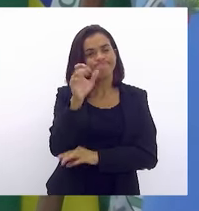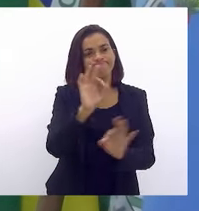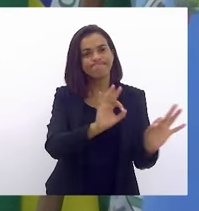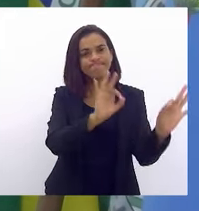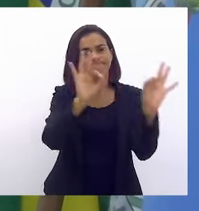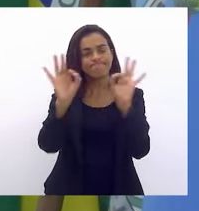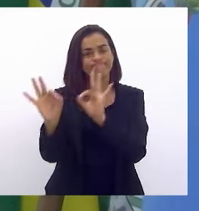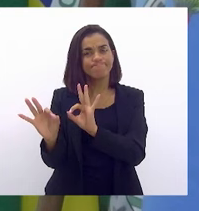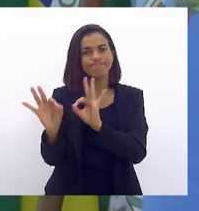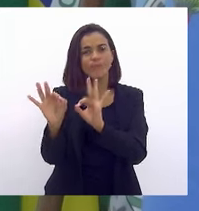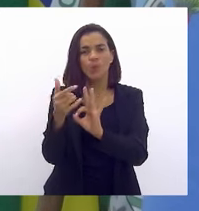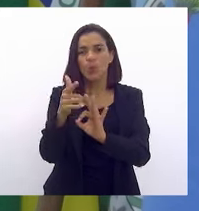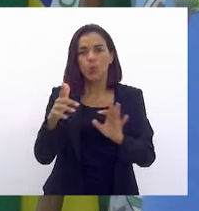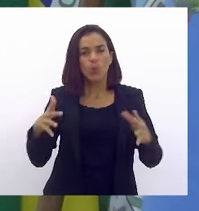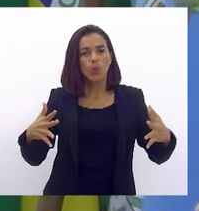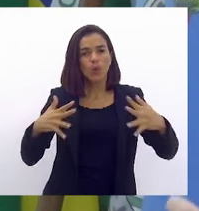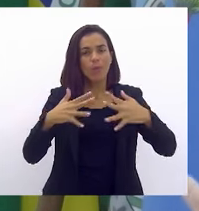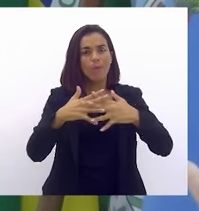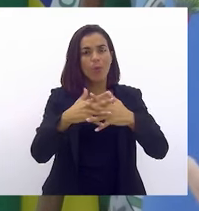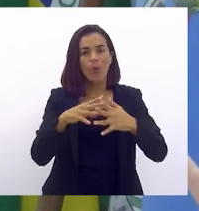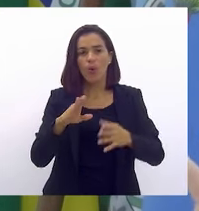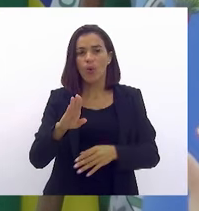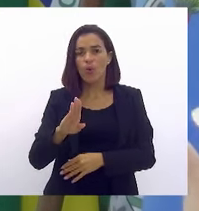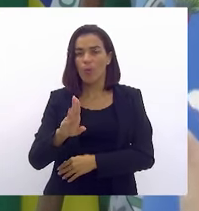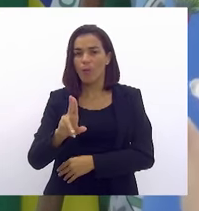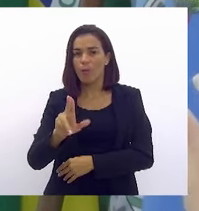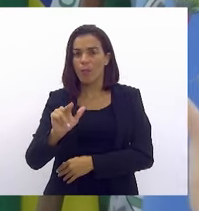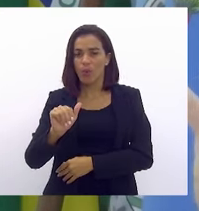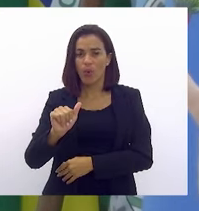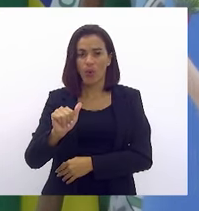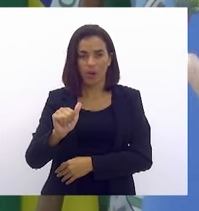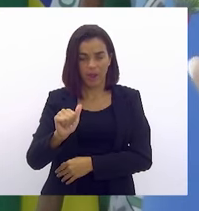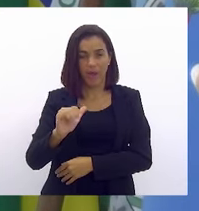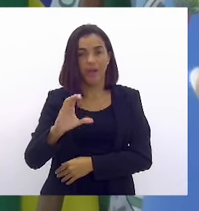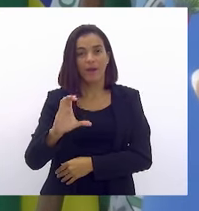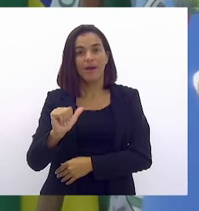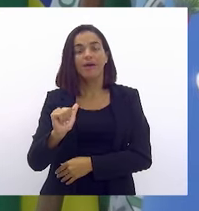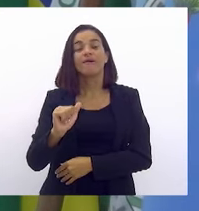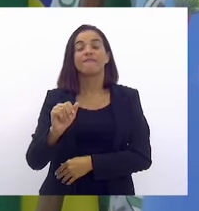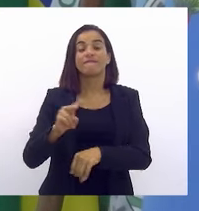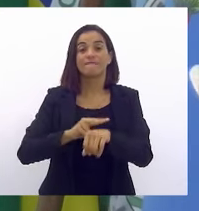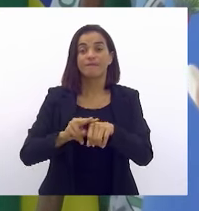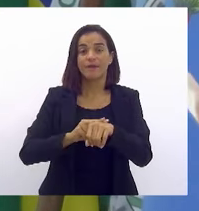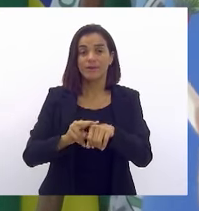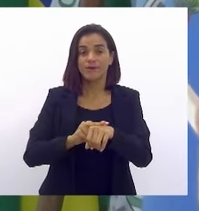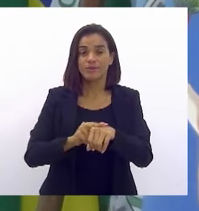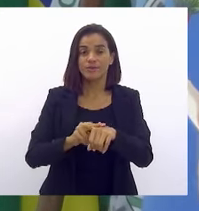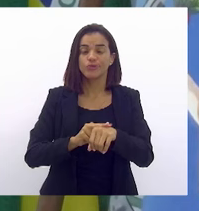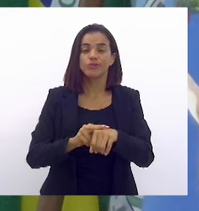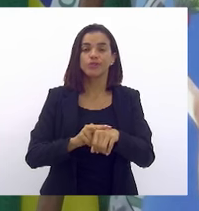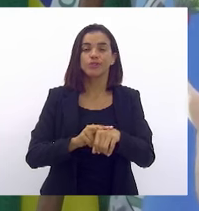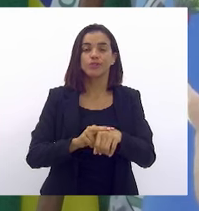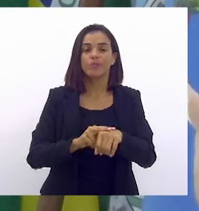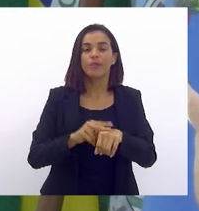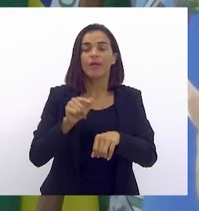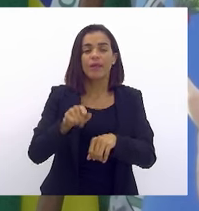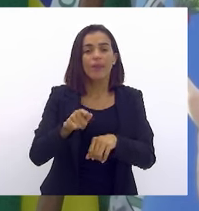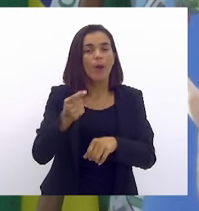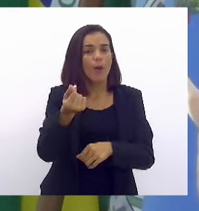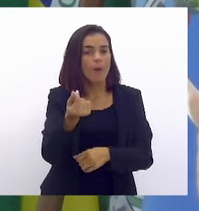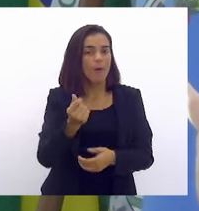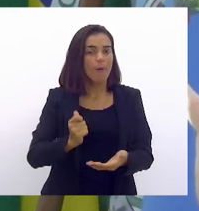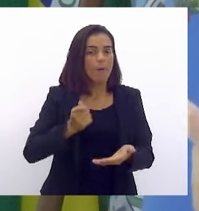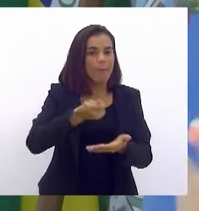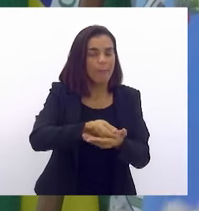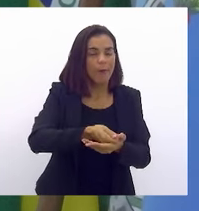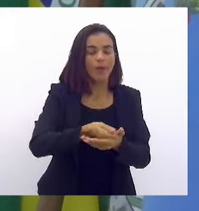um entrecruzamento do Mumbuca Verde com o programa da ANA, da Agência Nacional das Águas, que é o pagamento por serviços ambientais,